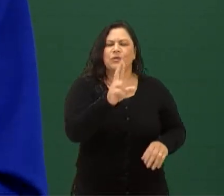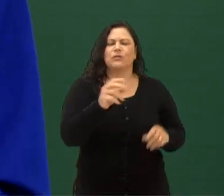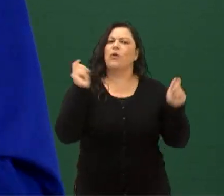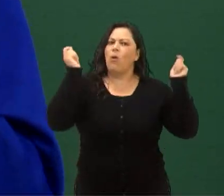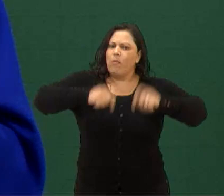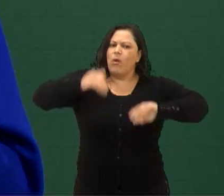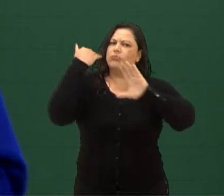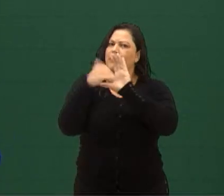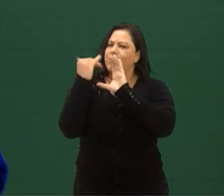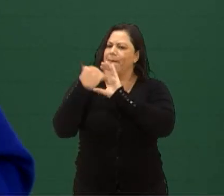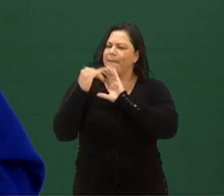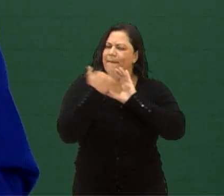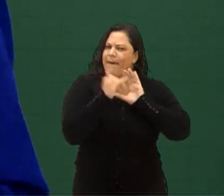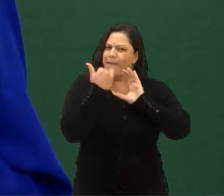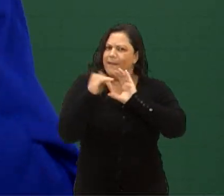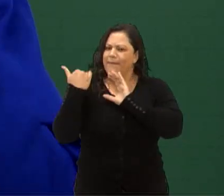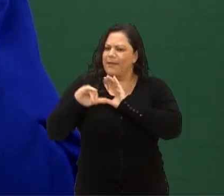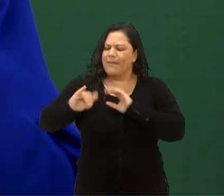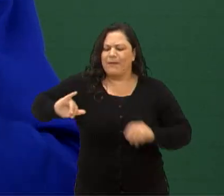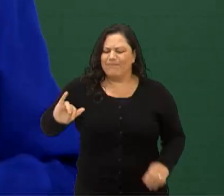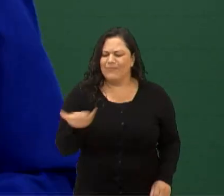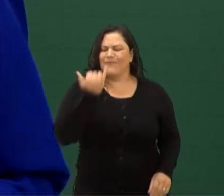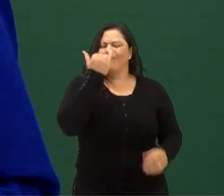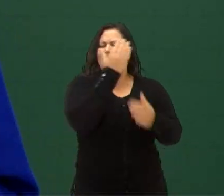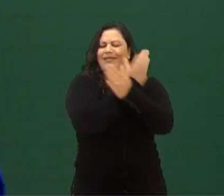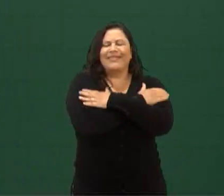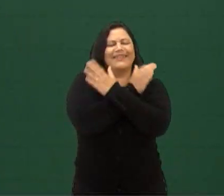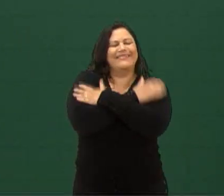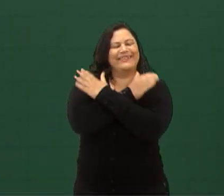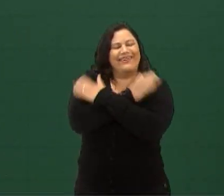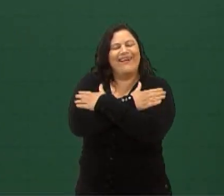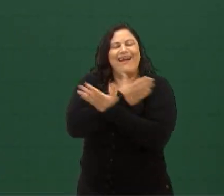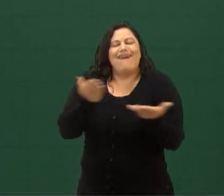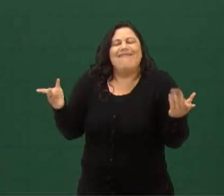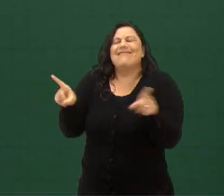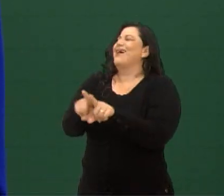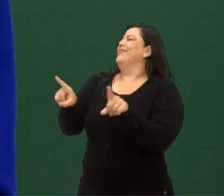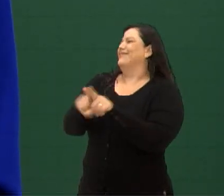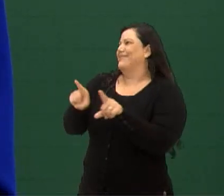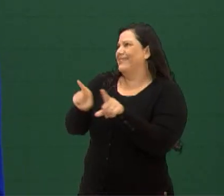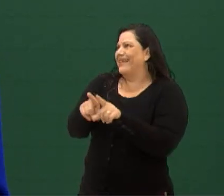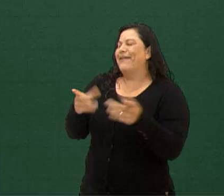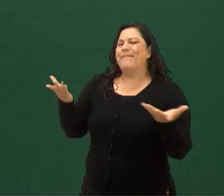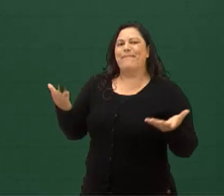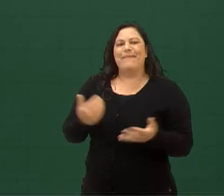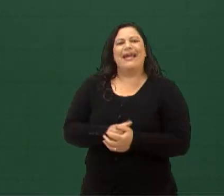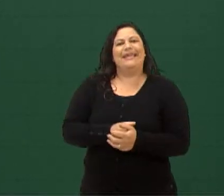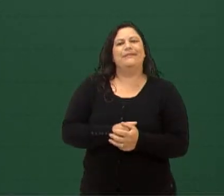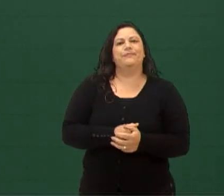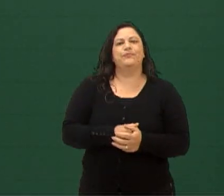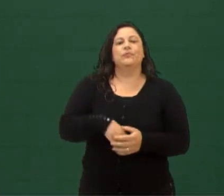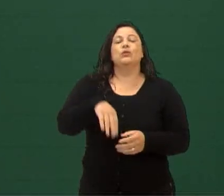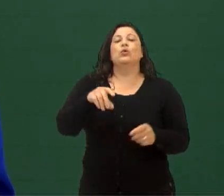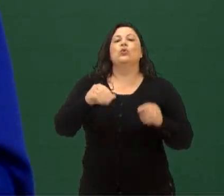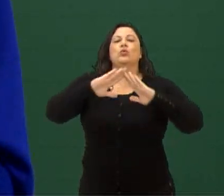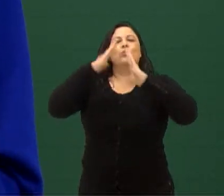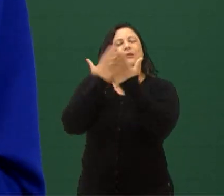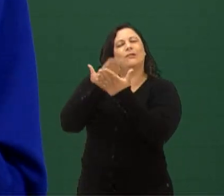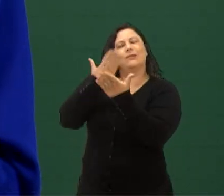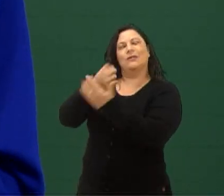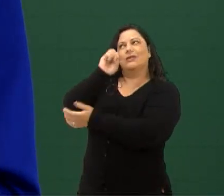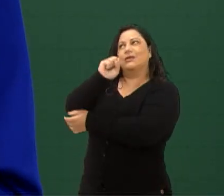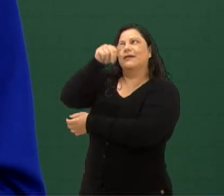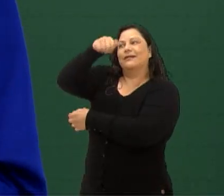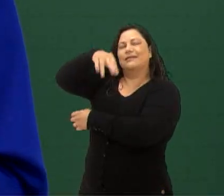comentários aí, né? Vou aproveitar também para mandar um abraço, né, para o segundo técnico do Colégio Santa Cândida, né?